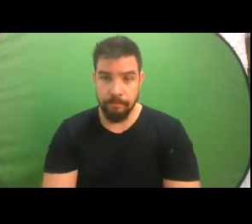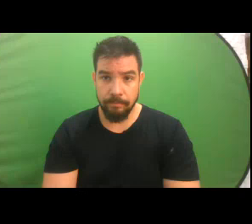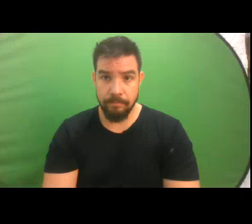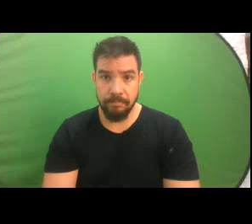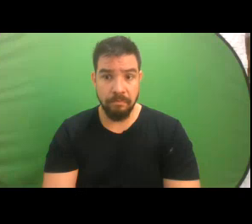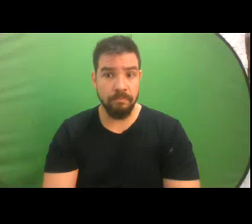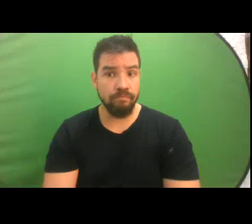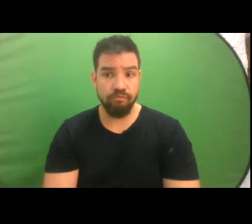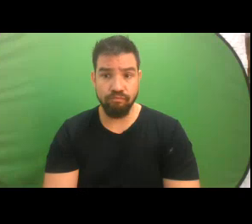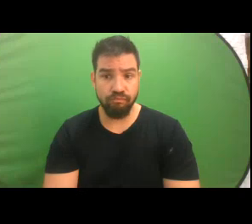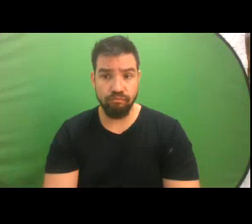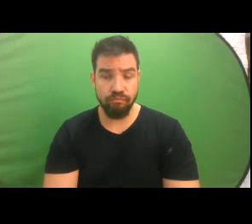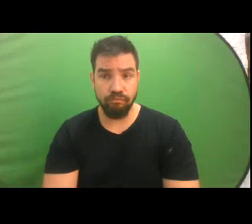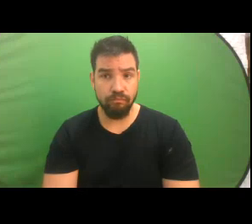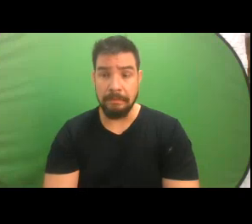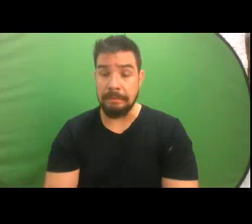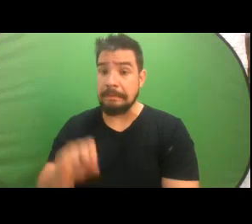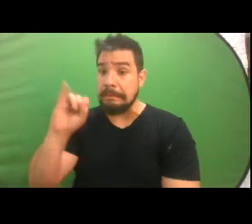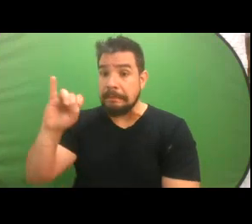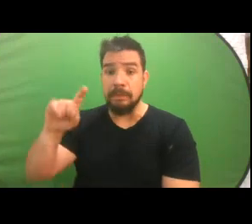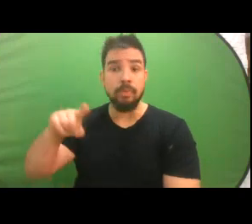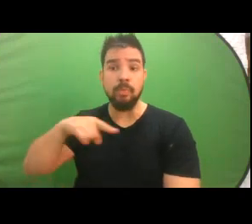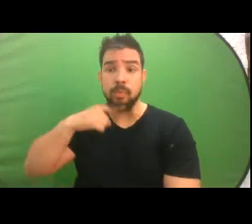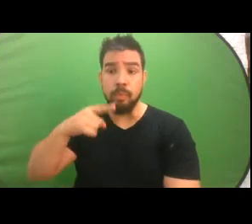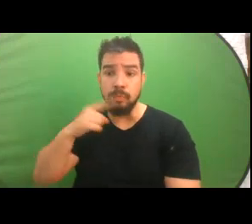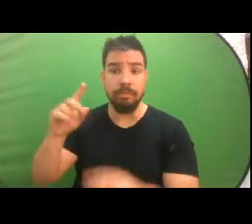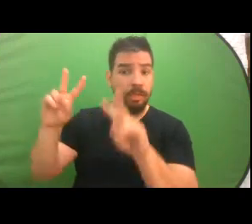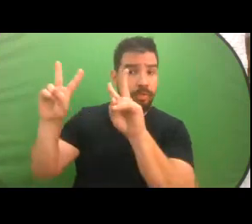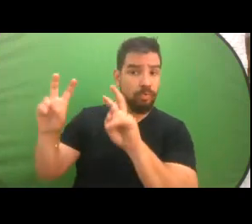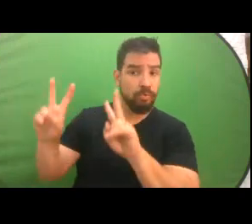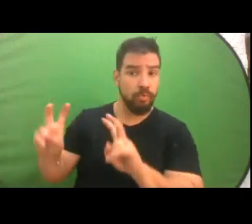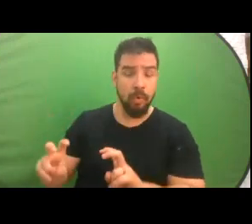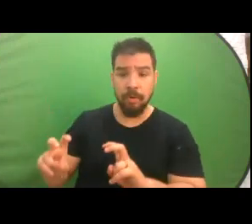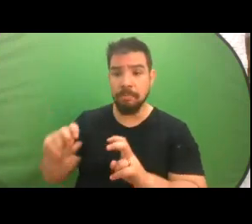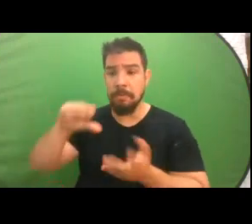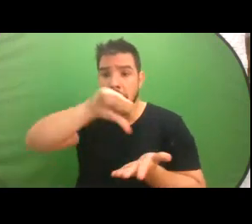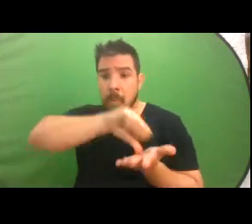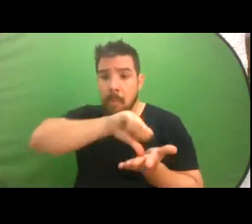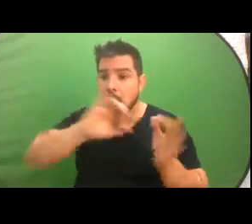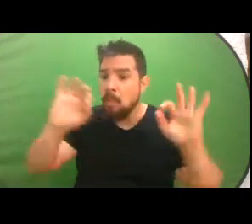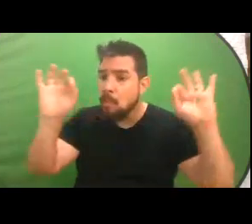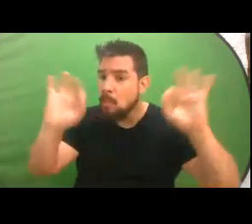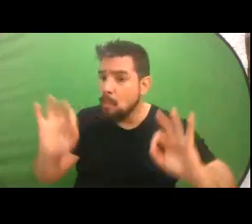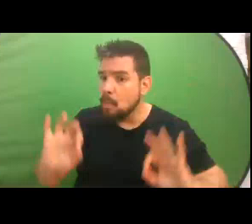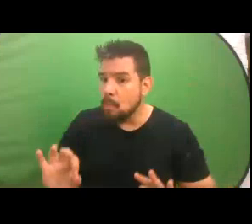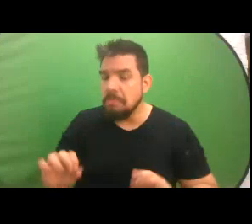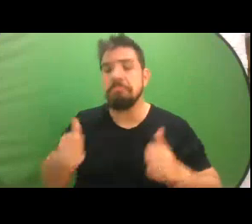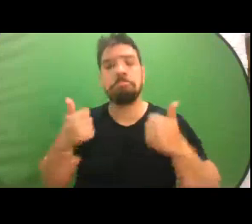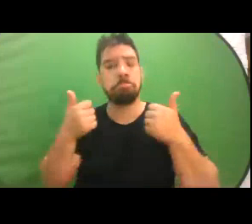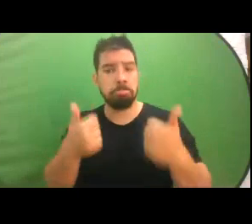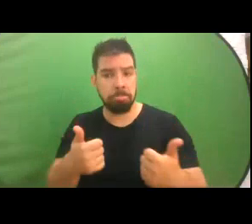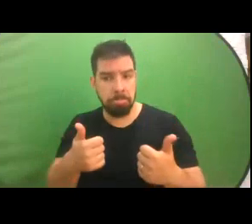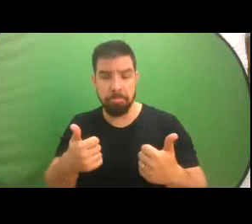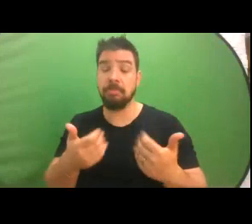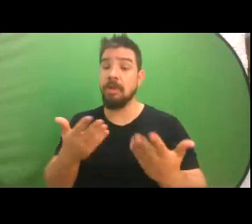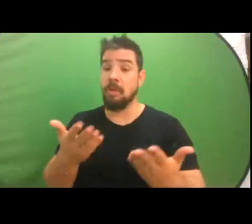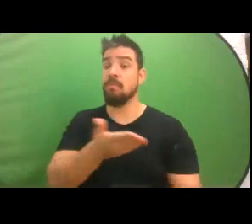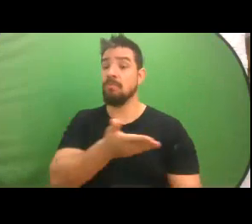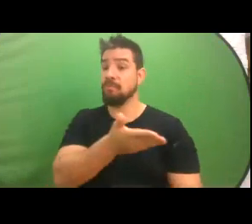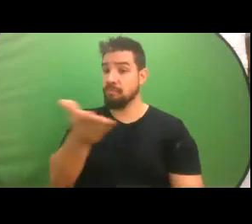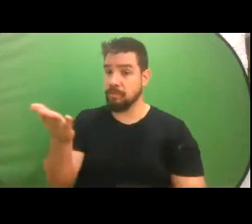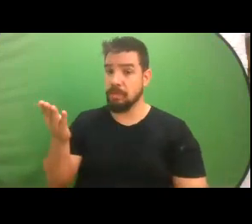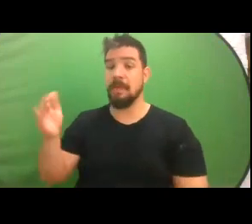Não, então, se não tem mais nenhuma questão, tá ok. Então, a presença de vocês é